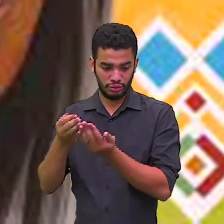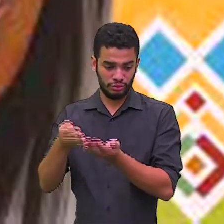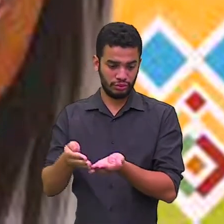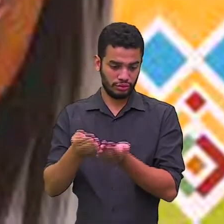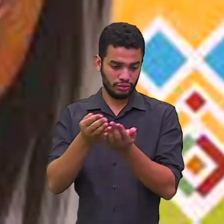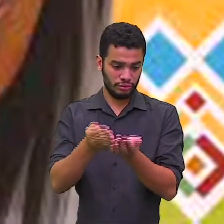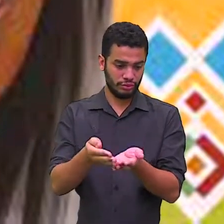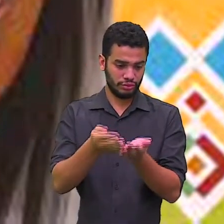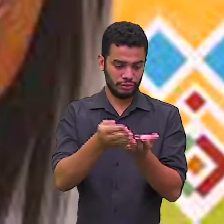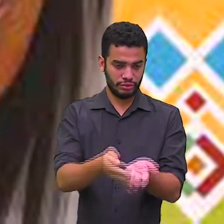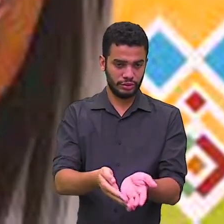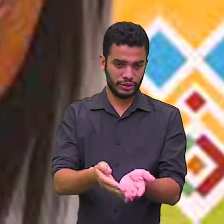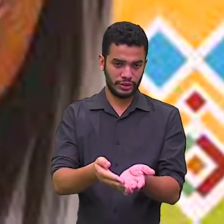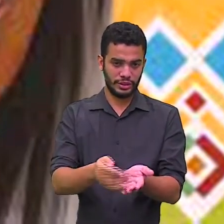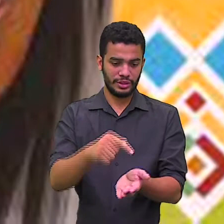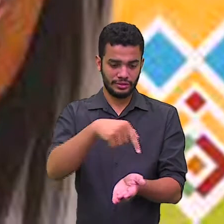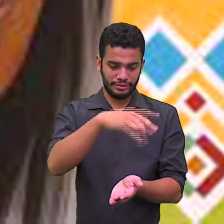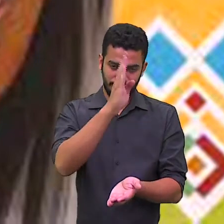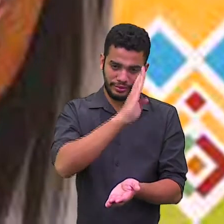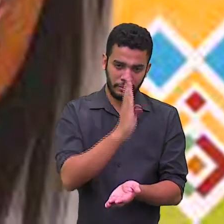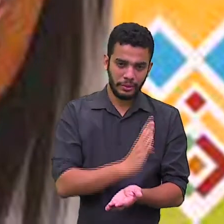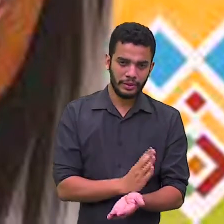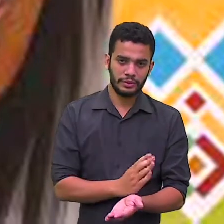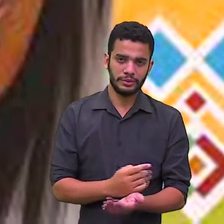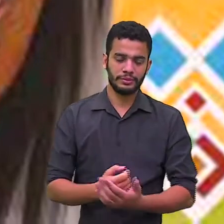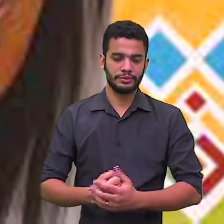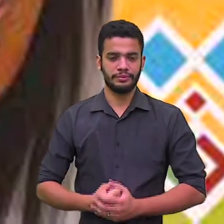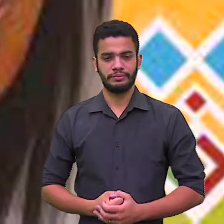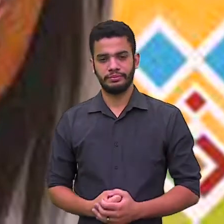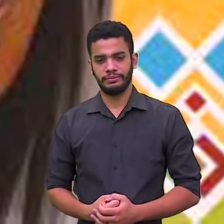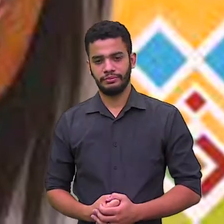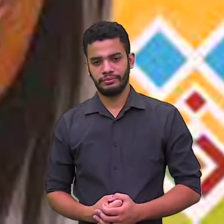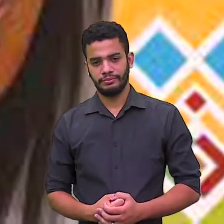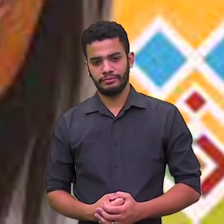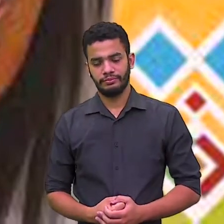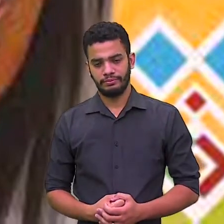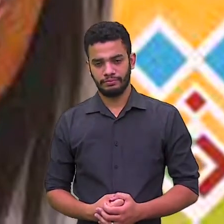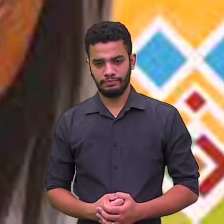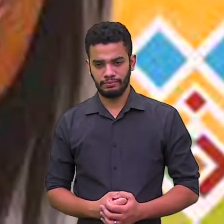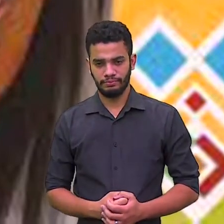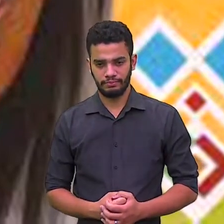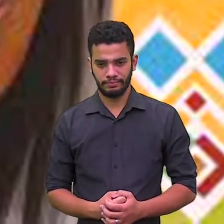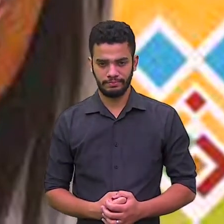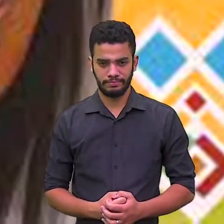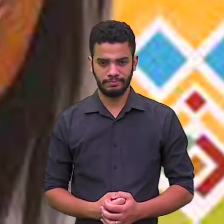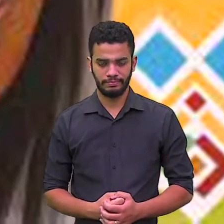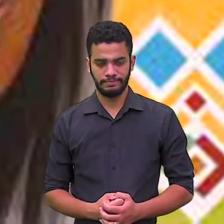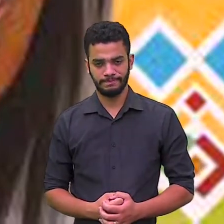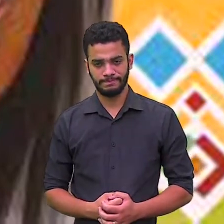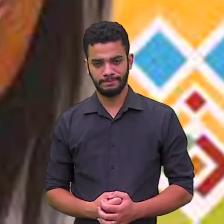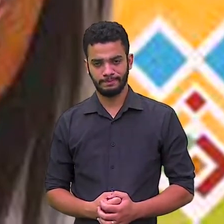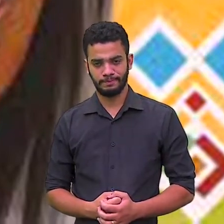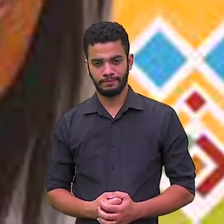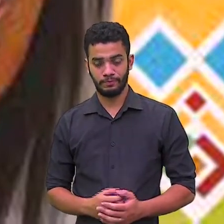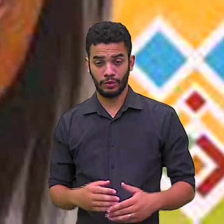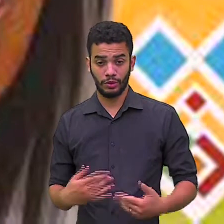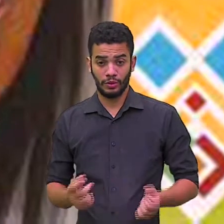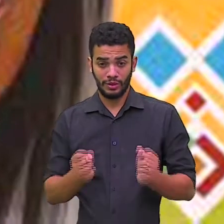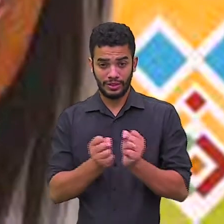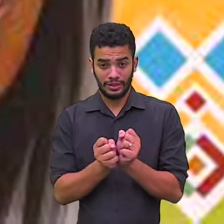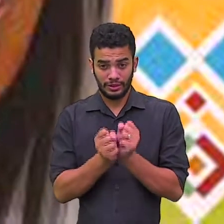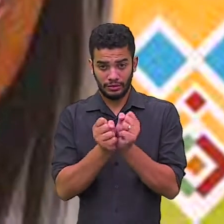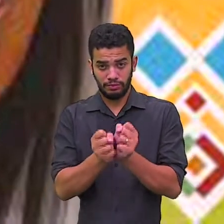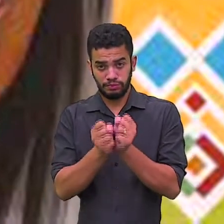da África para o Brasil. Infelizmente. A escravidão no Brasil foi tão